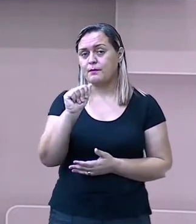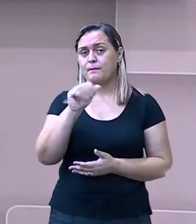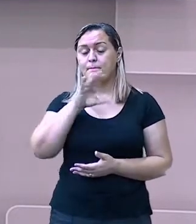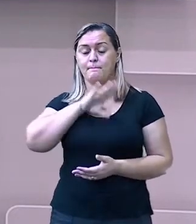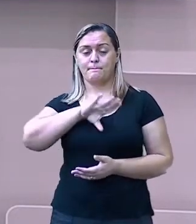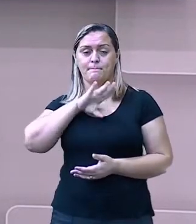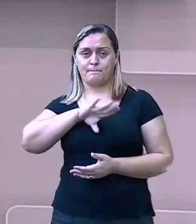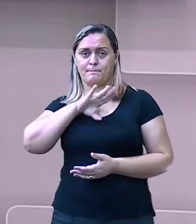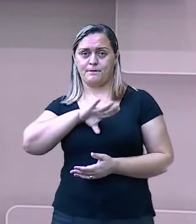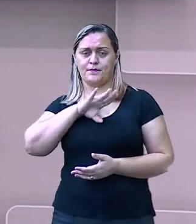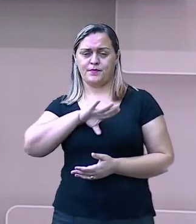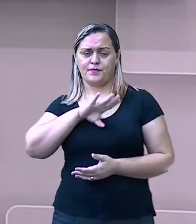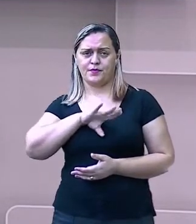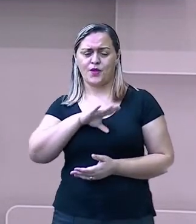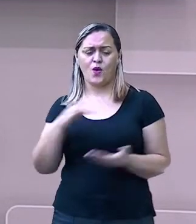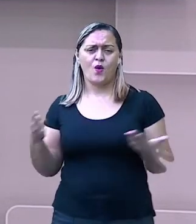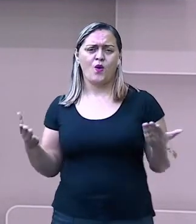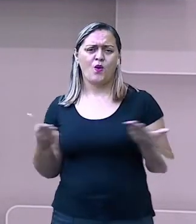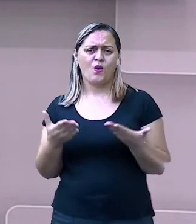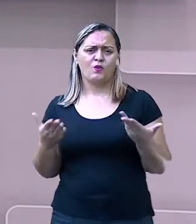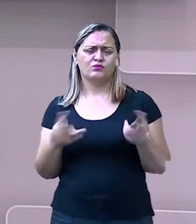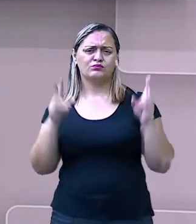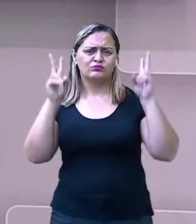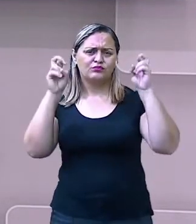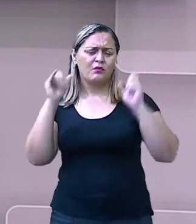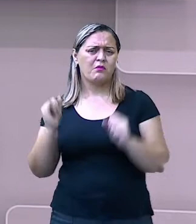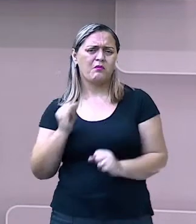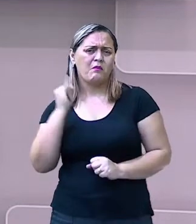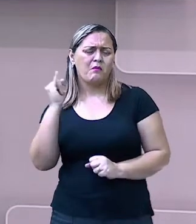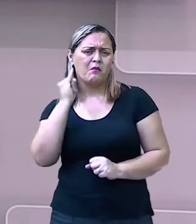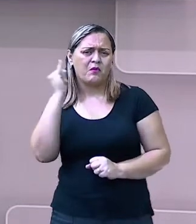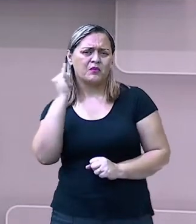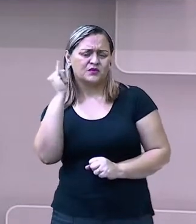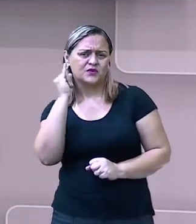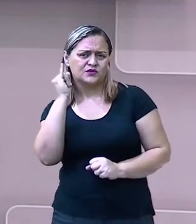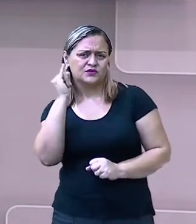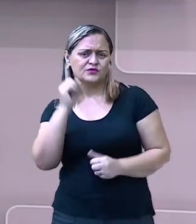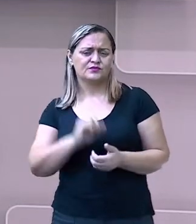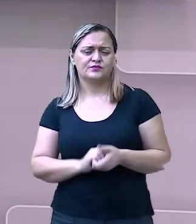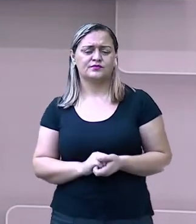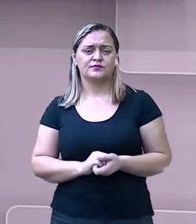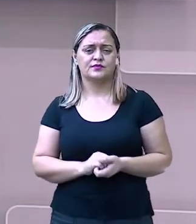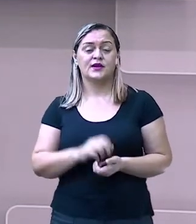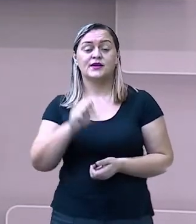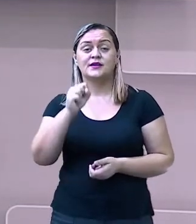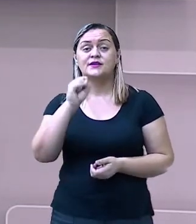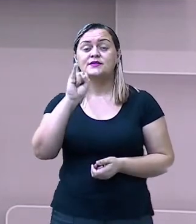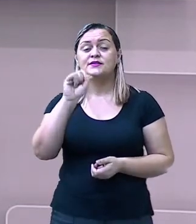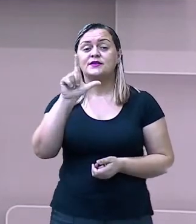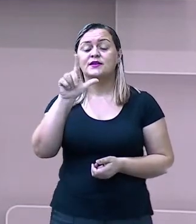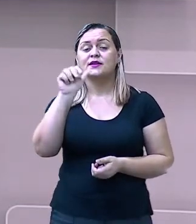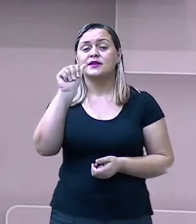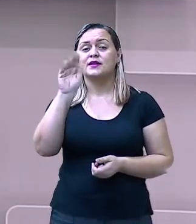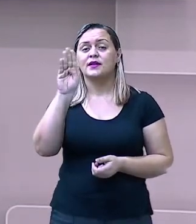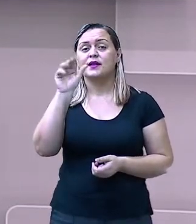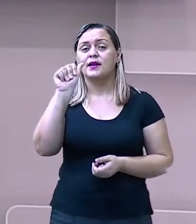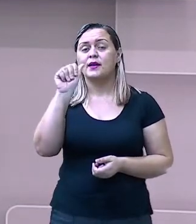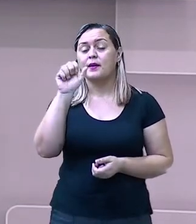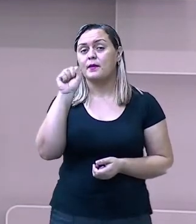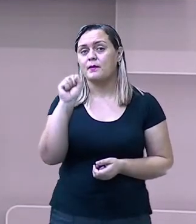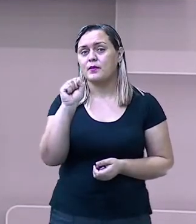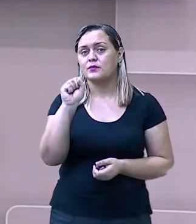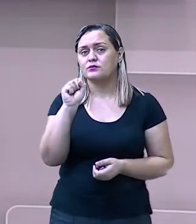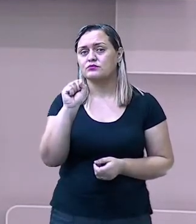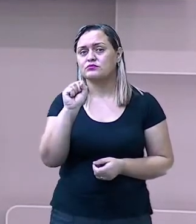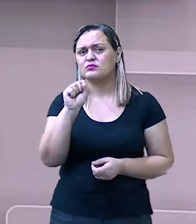um pouquinho sobre um assunto muito importante, sílabas. Você já ouviu falar sobre sílabas? Já ouviu esse nome? Você já